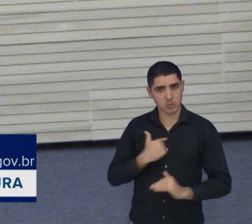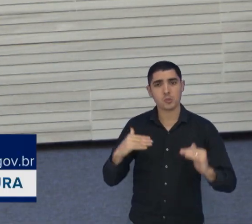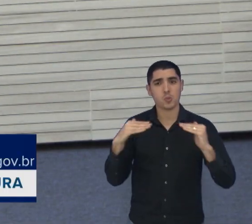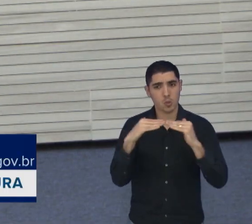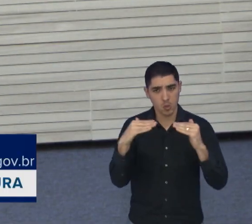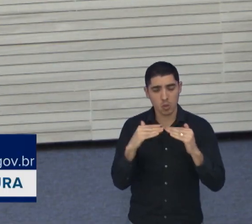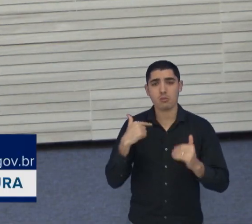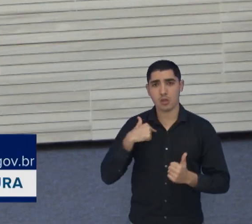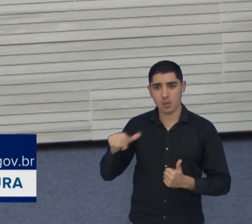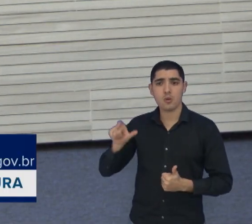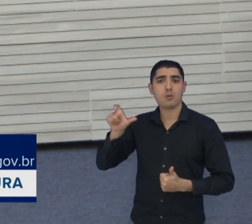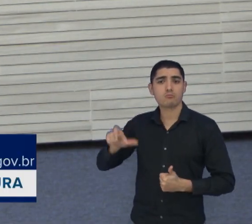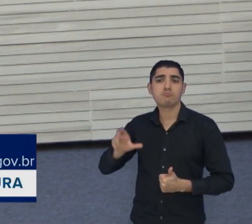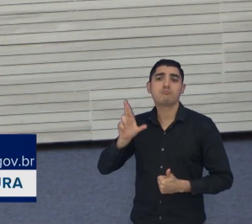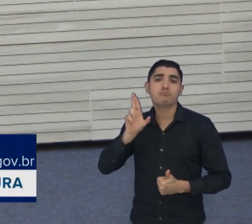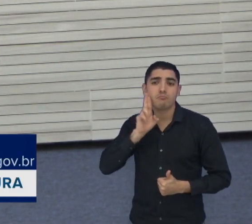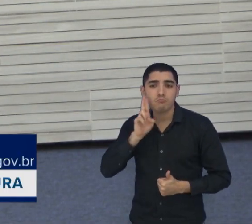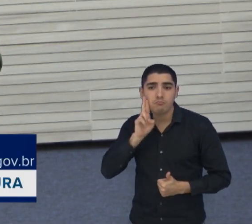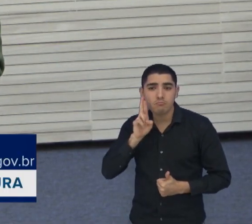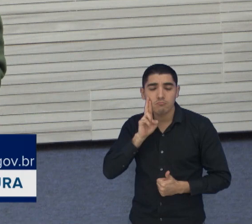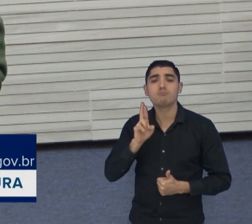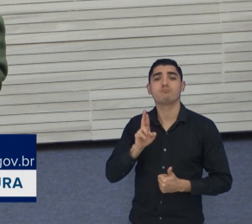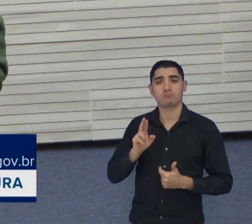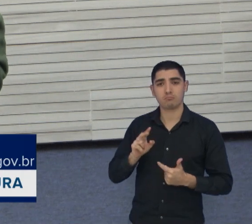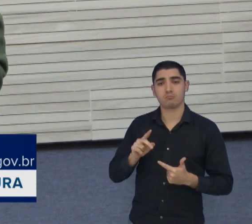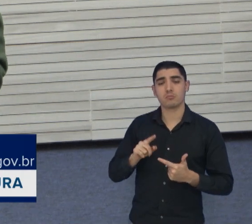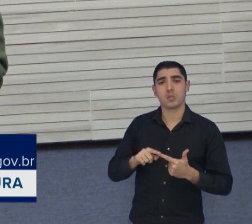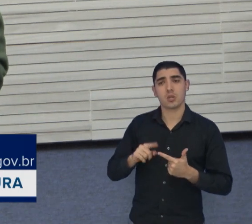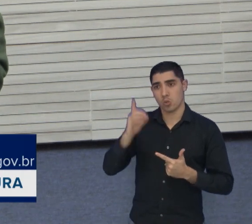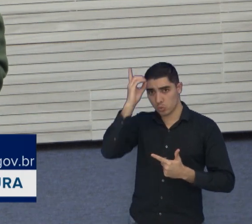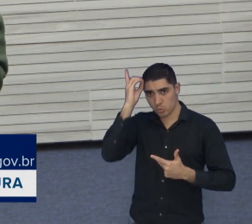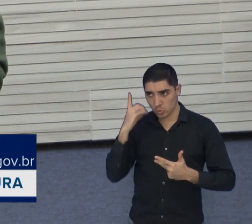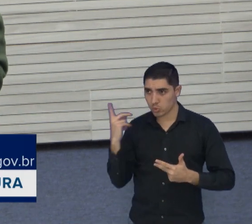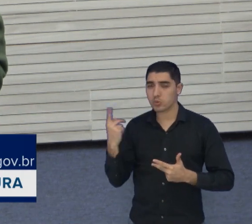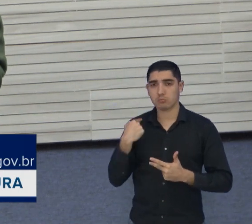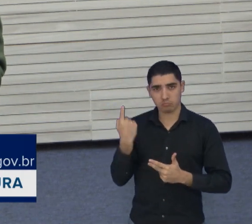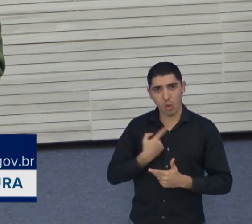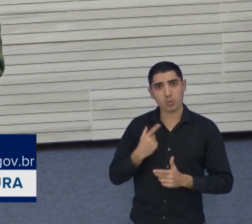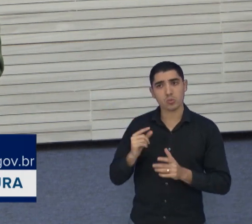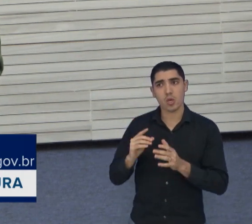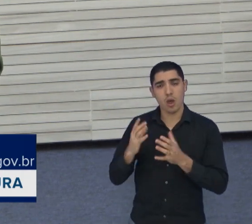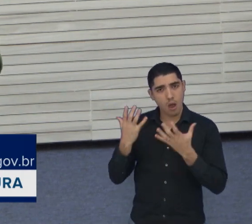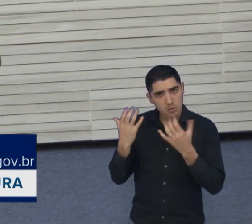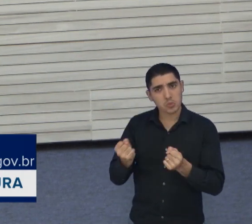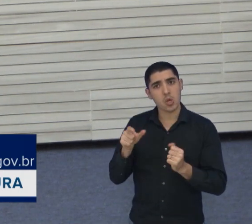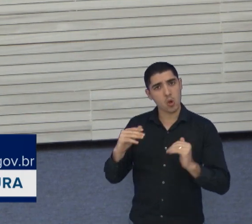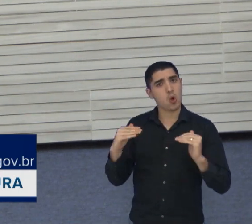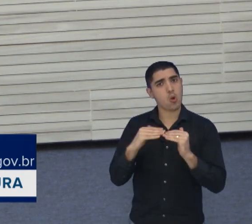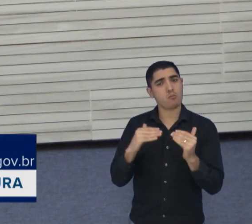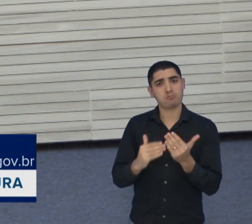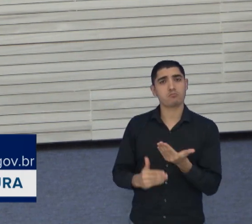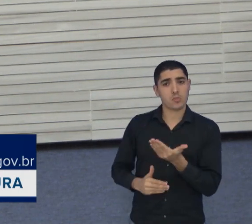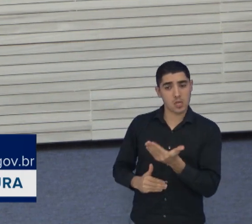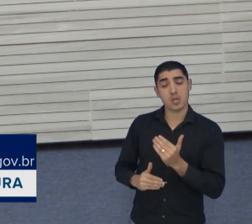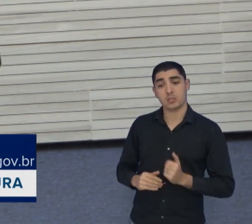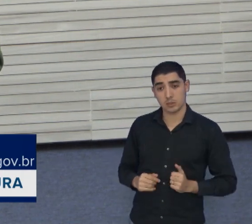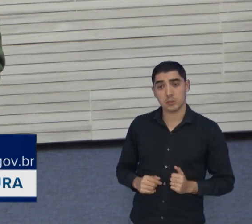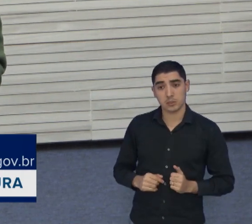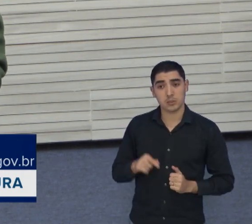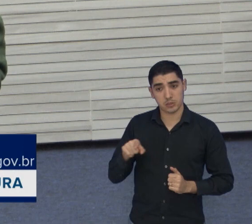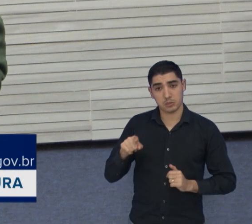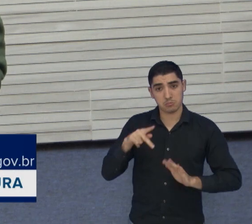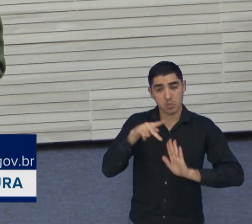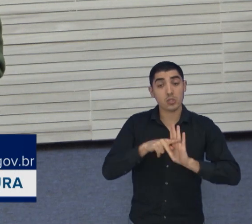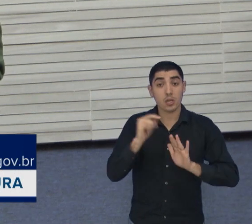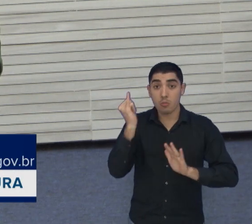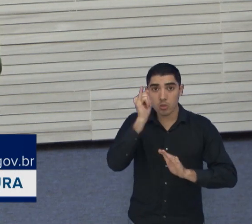Renato Santiago, se estivesse presente aqui hoje, com certeza estaria votando a favor desse projeto importante para as mulheres e